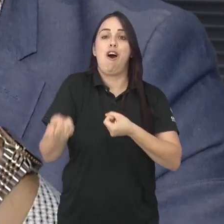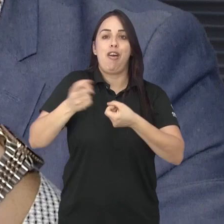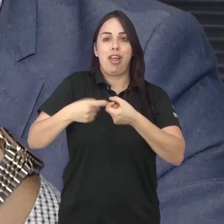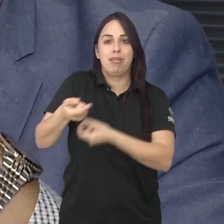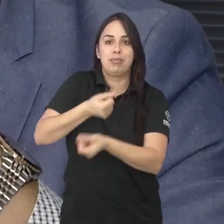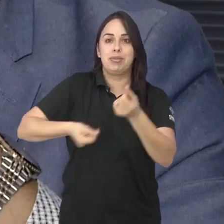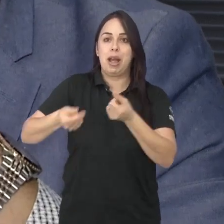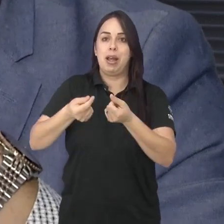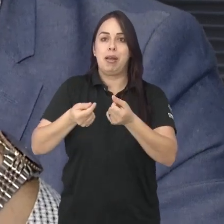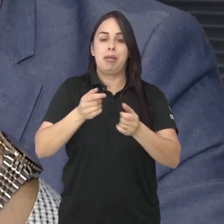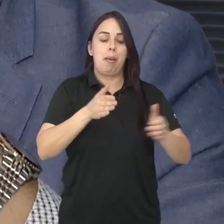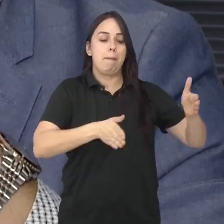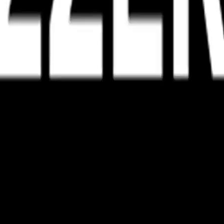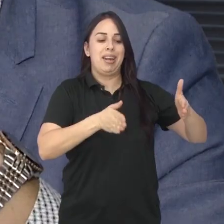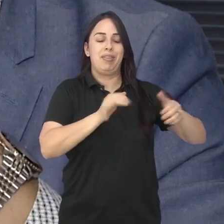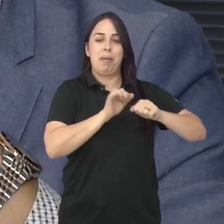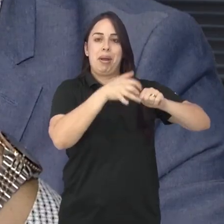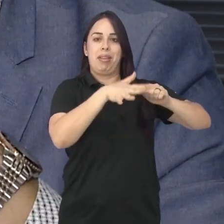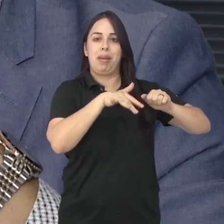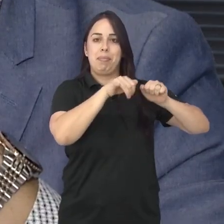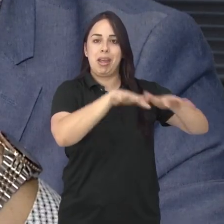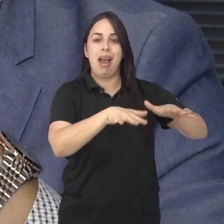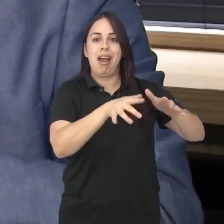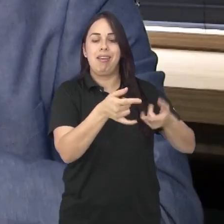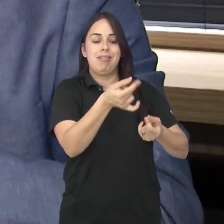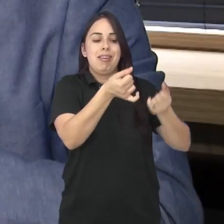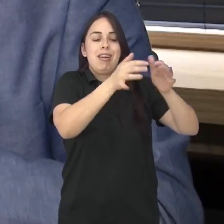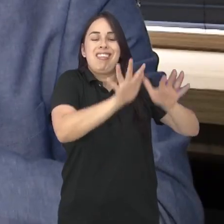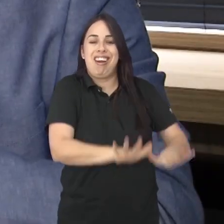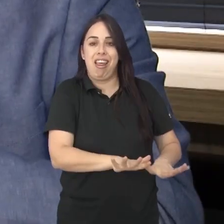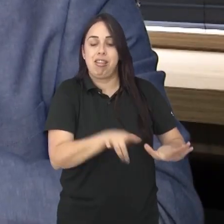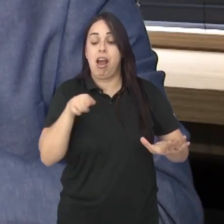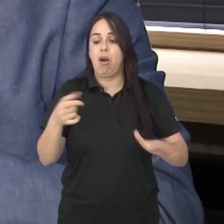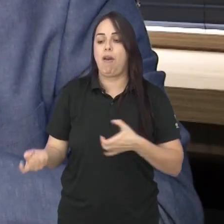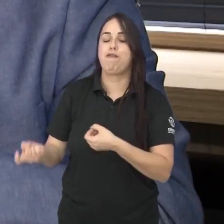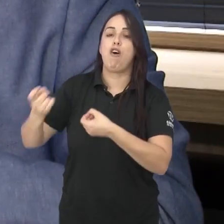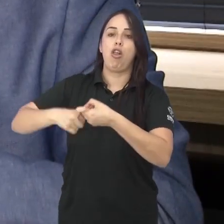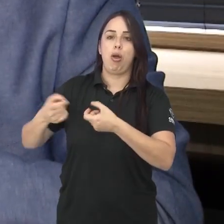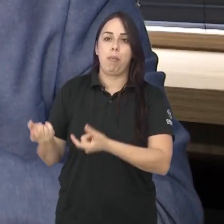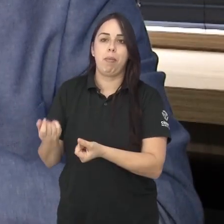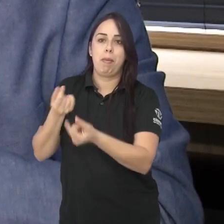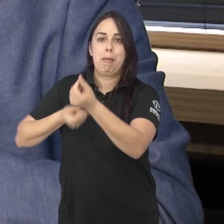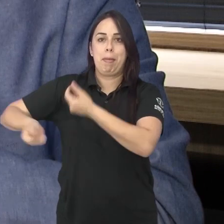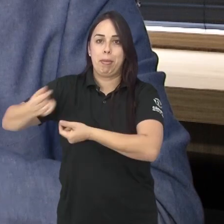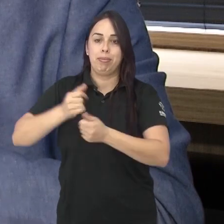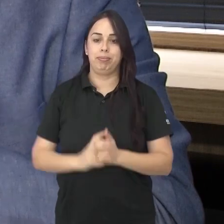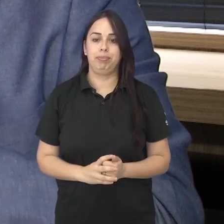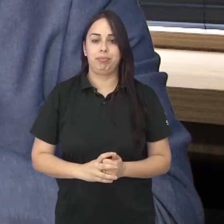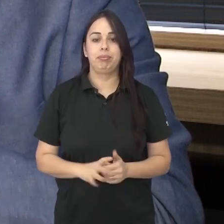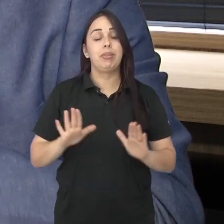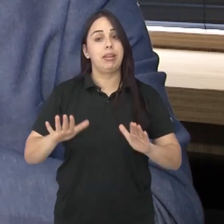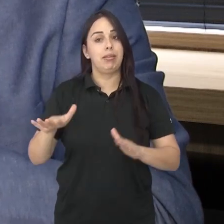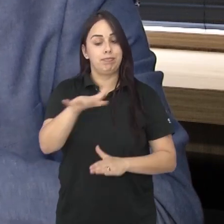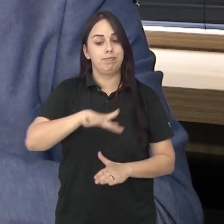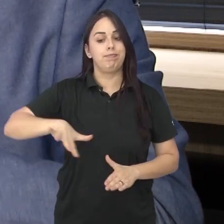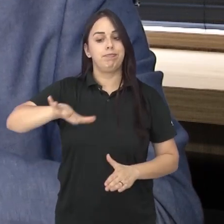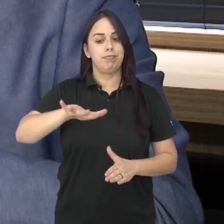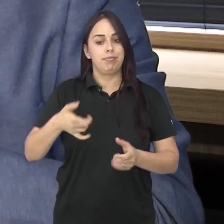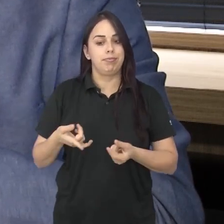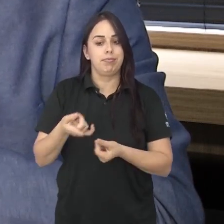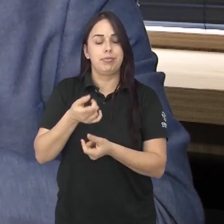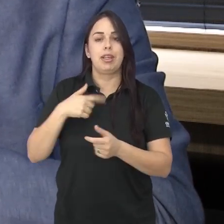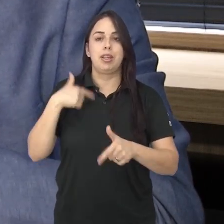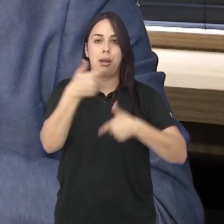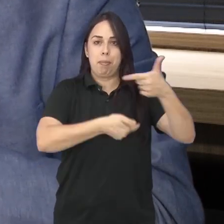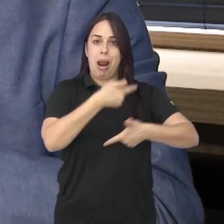economia após o baque causado pela pandemia. A partir do momento que eu tenho essas áreas aquecidas, que são áreas que geram muitos empregos,